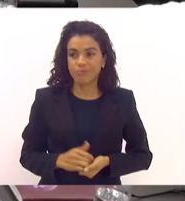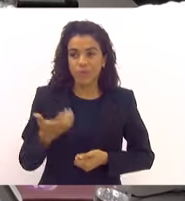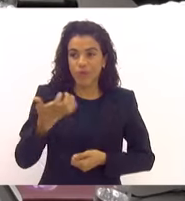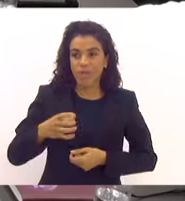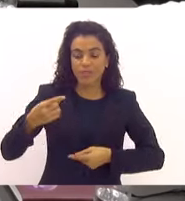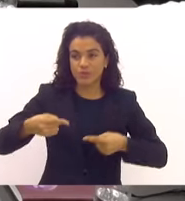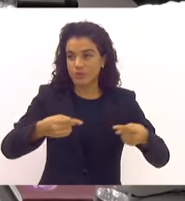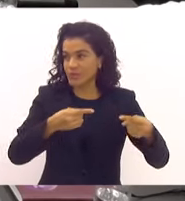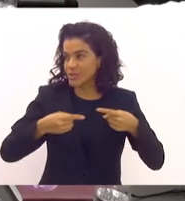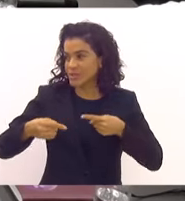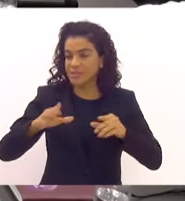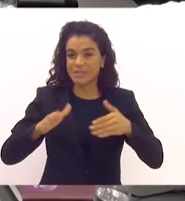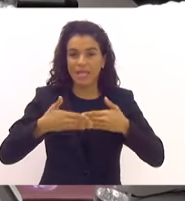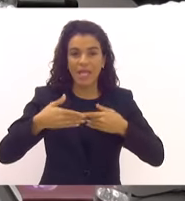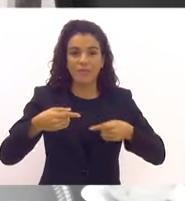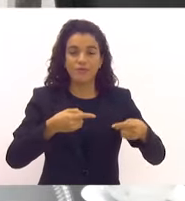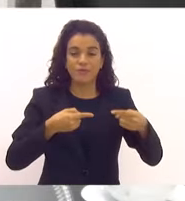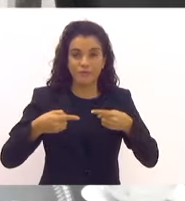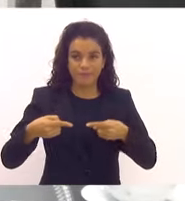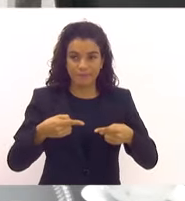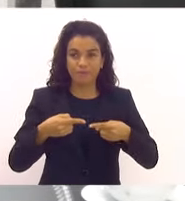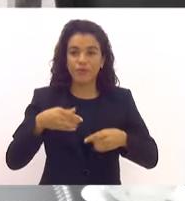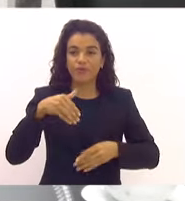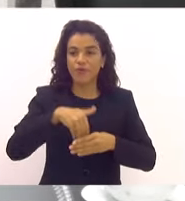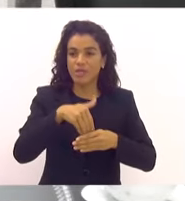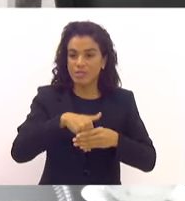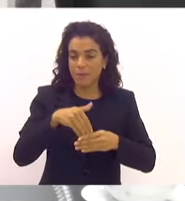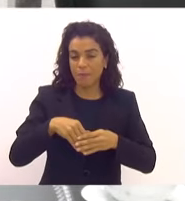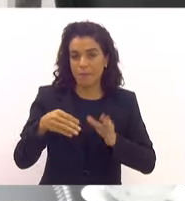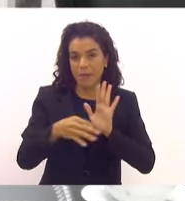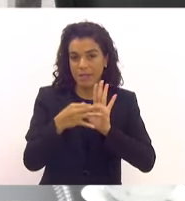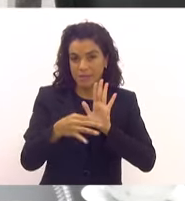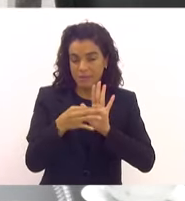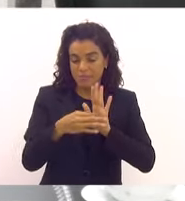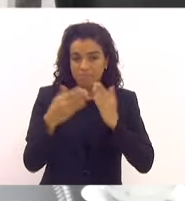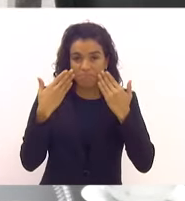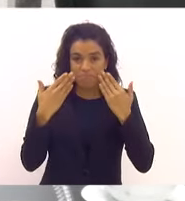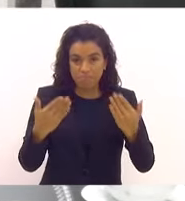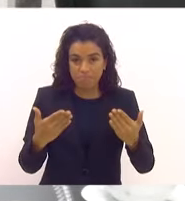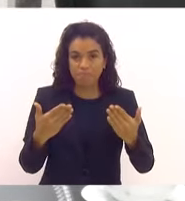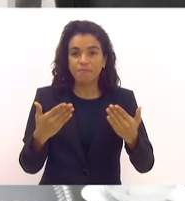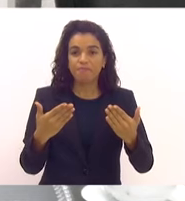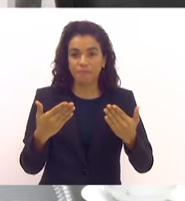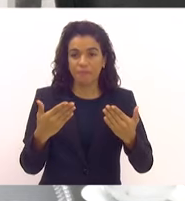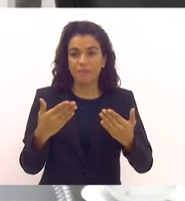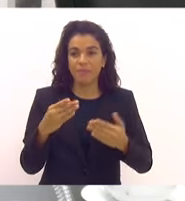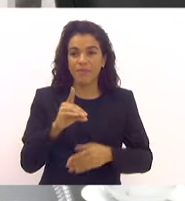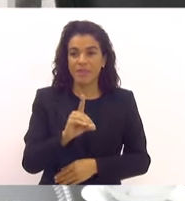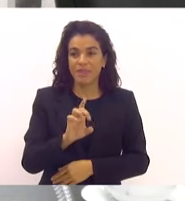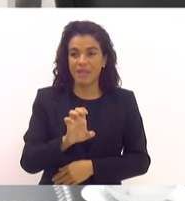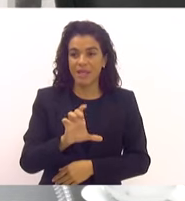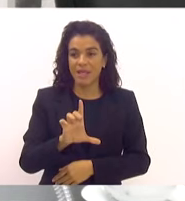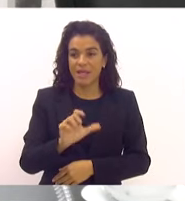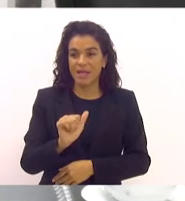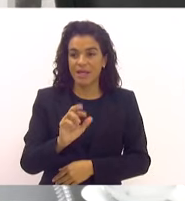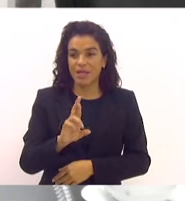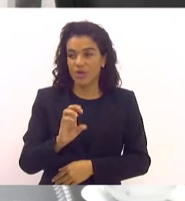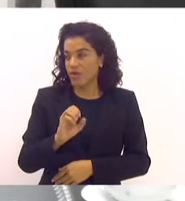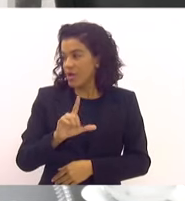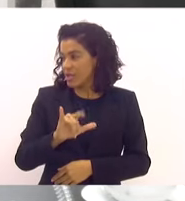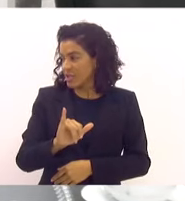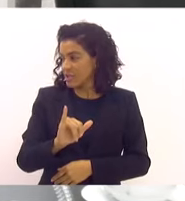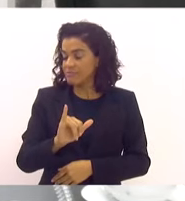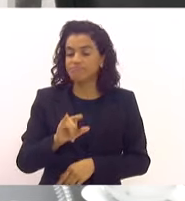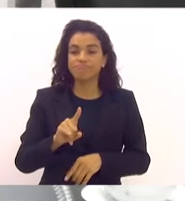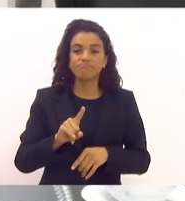queira discutir, encerrada a discussão, em votação, o parecer apresentado pelo deputado Delaroli, pela